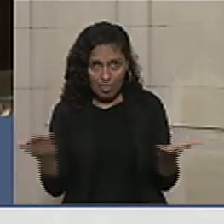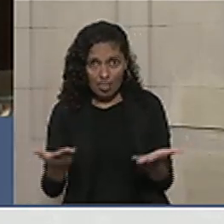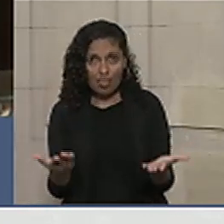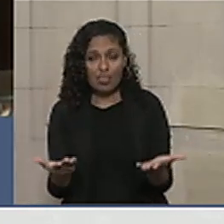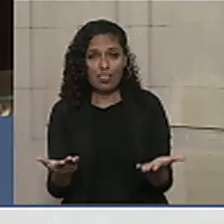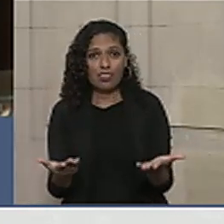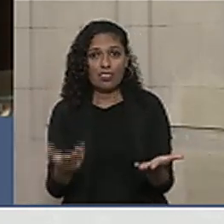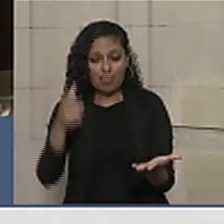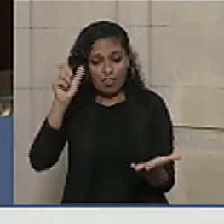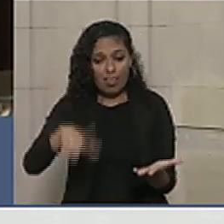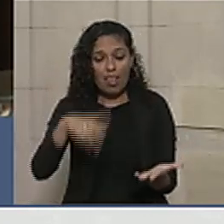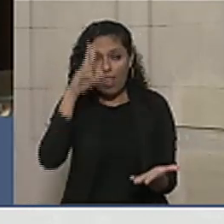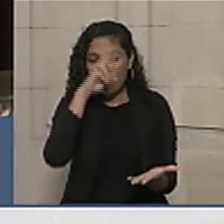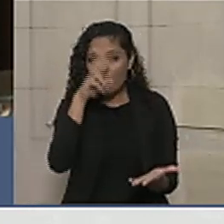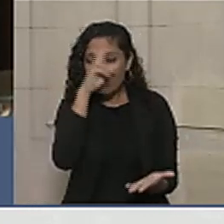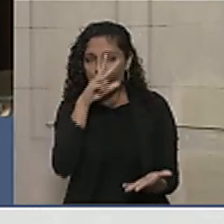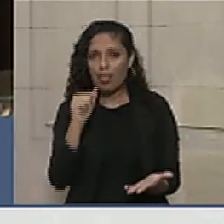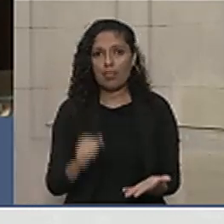foi lembrar